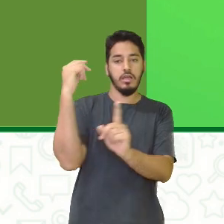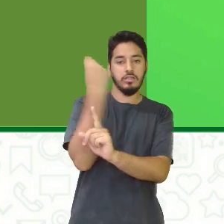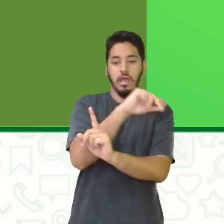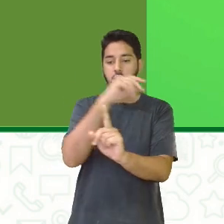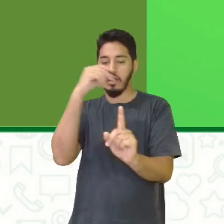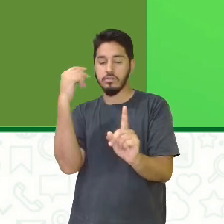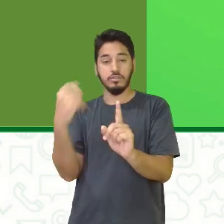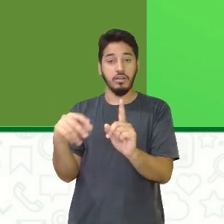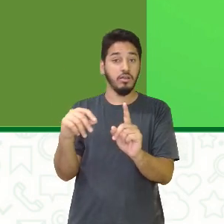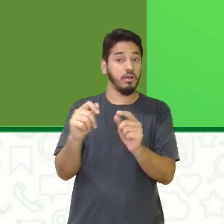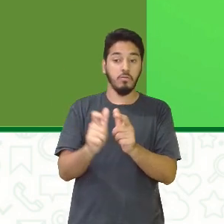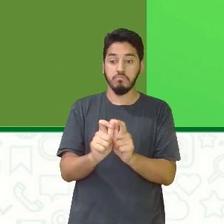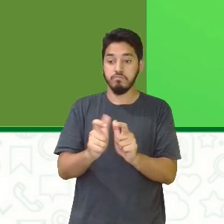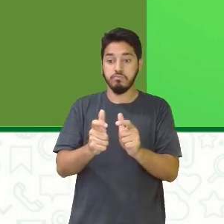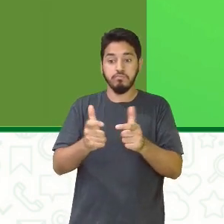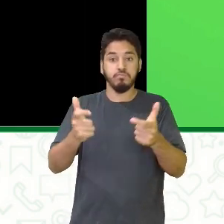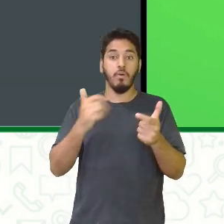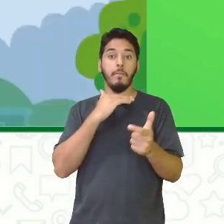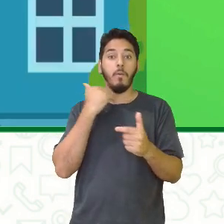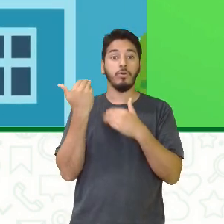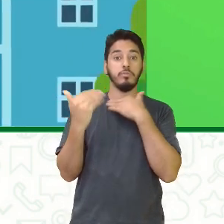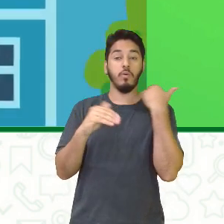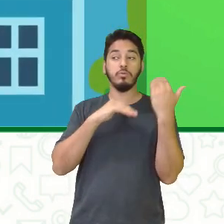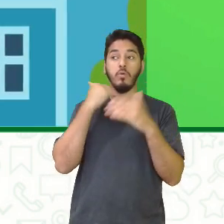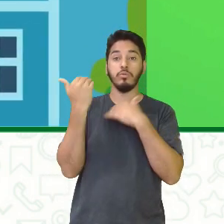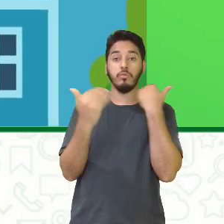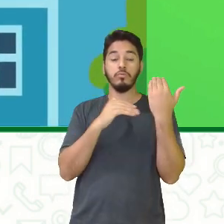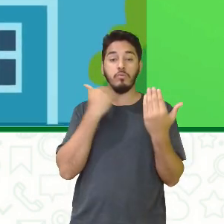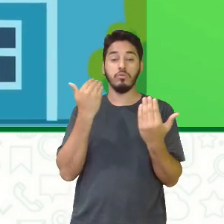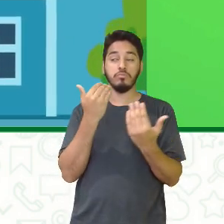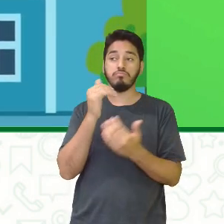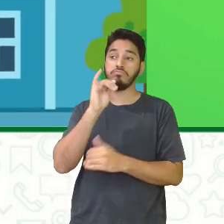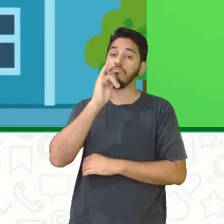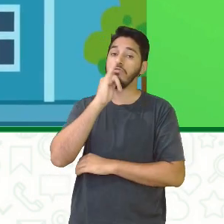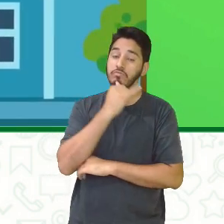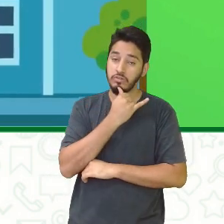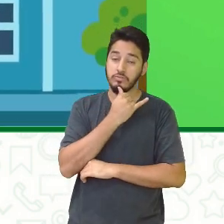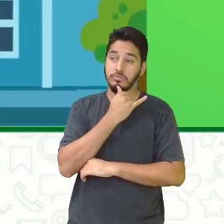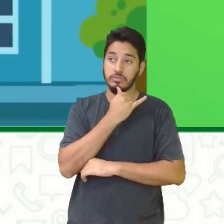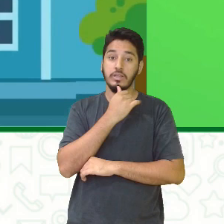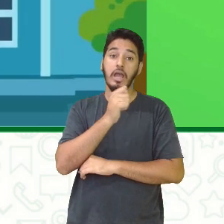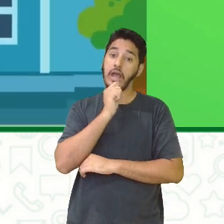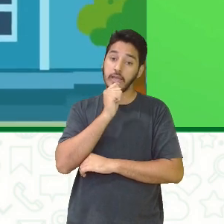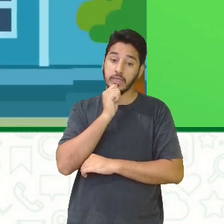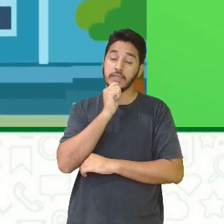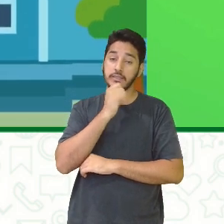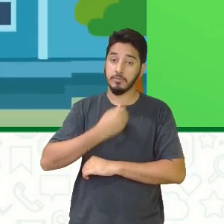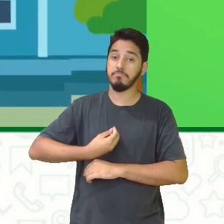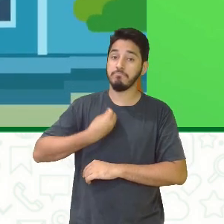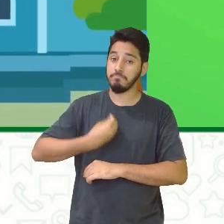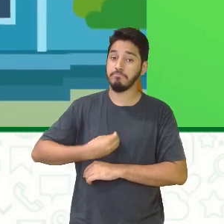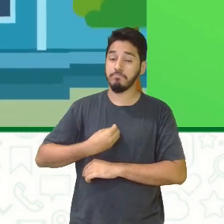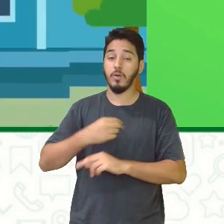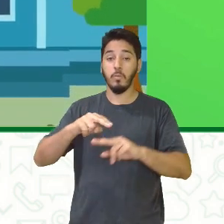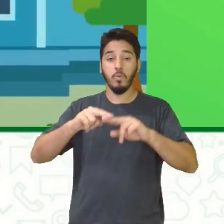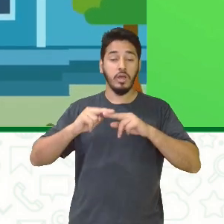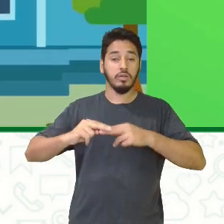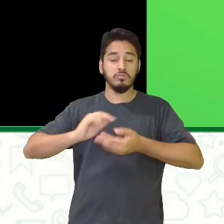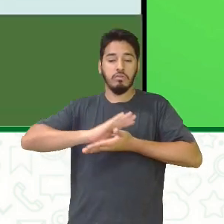índice de mortalidade negra ao longo dos séculos, e, infelizmente, esse índice ainda é alto por causa do